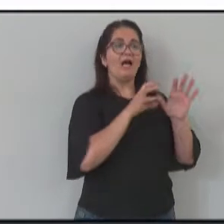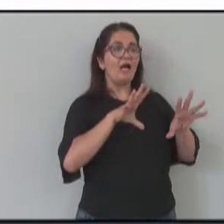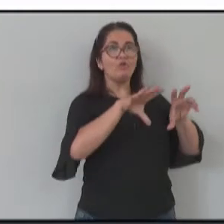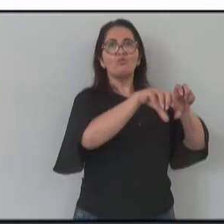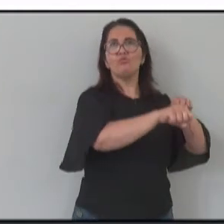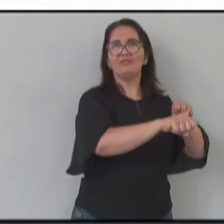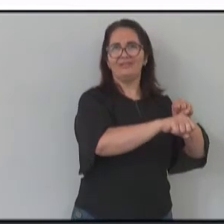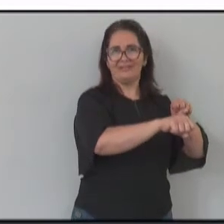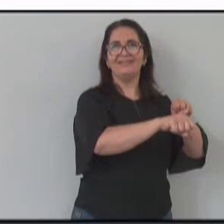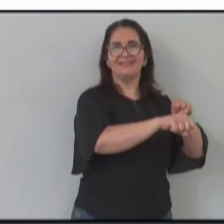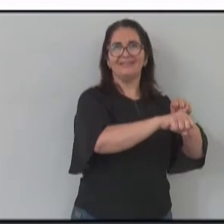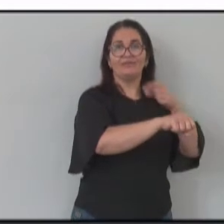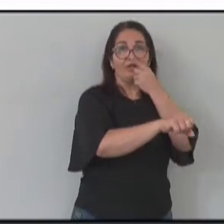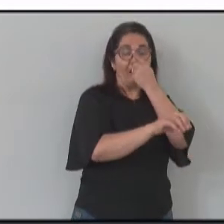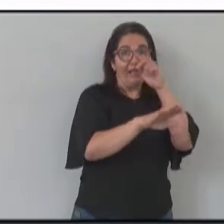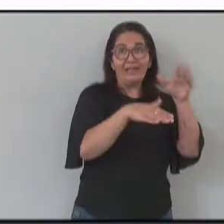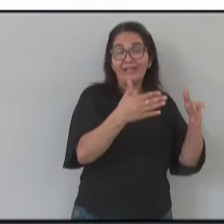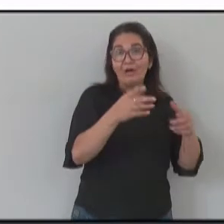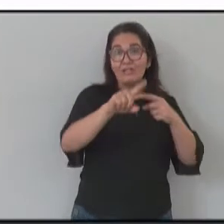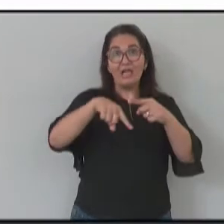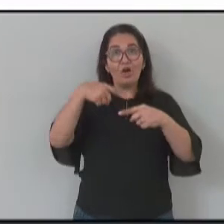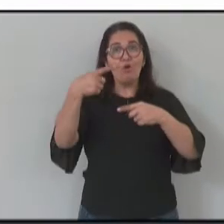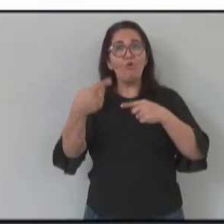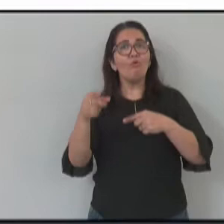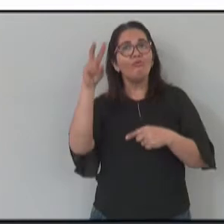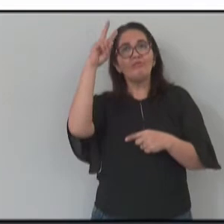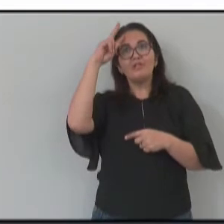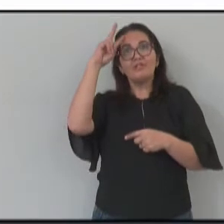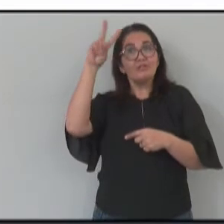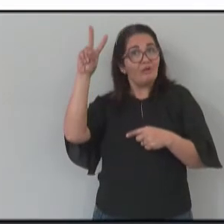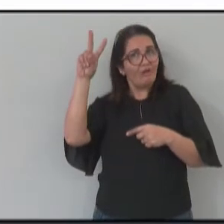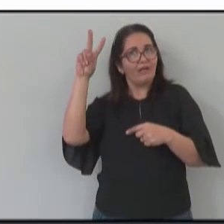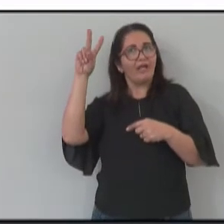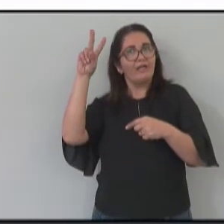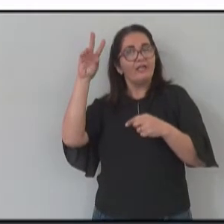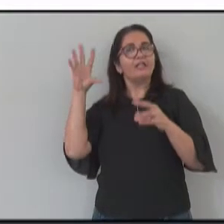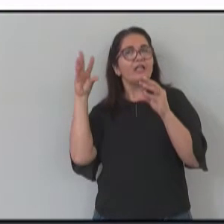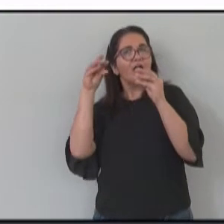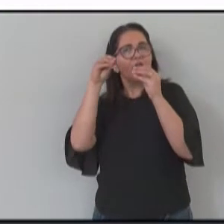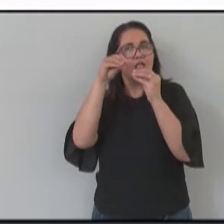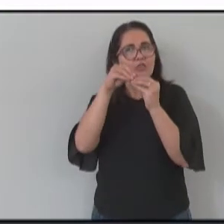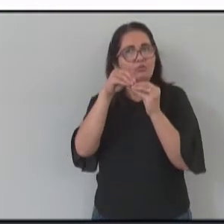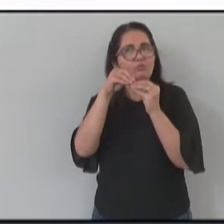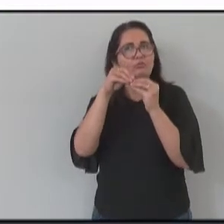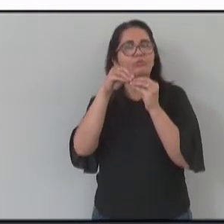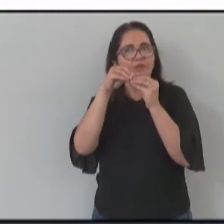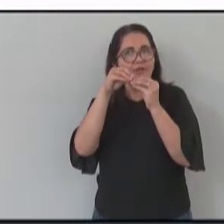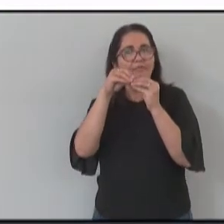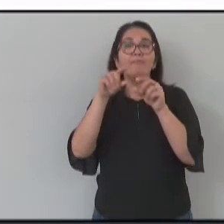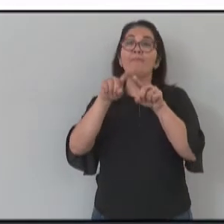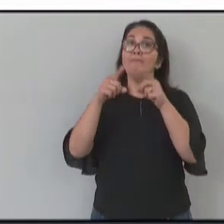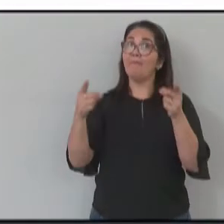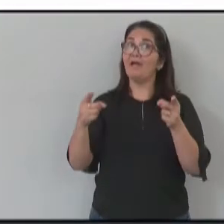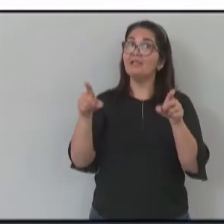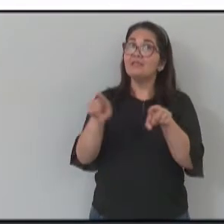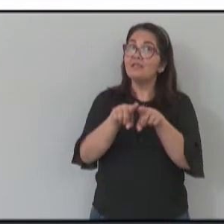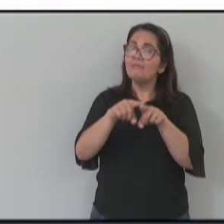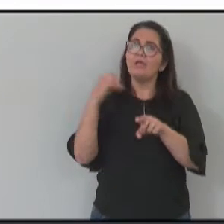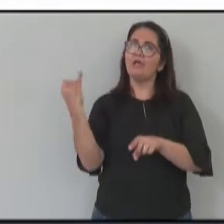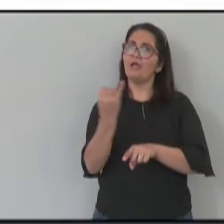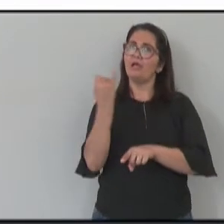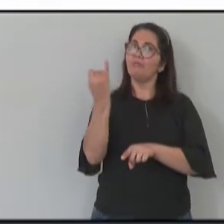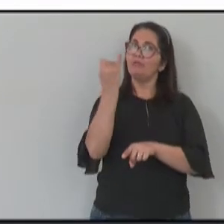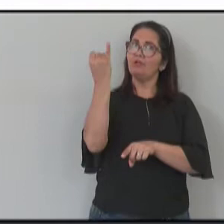Essa já é uma outra história que faz parte da nossa história do Brasil, que faz parte da